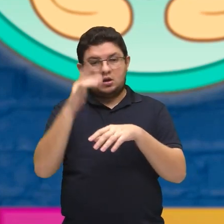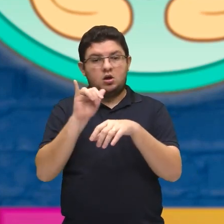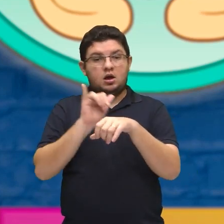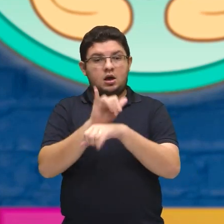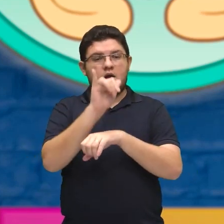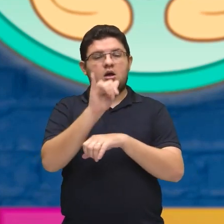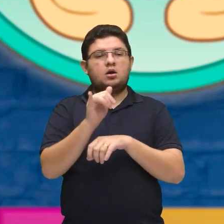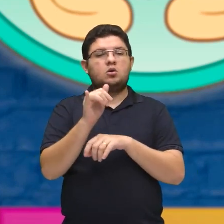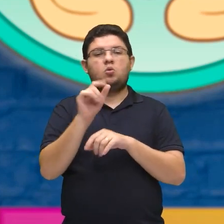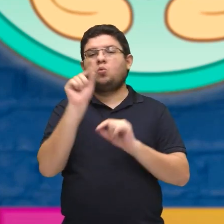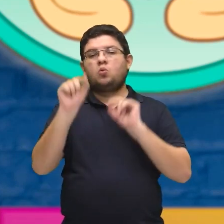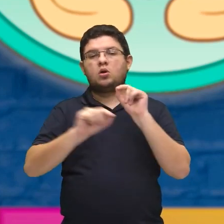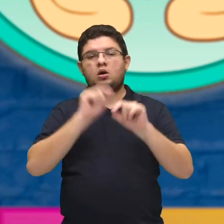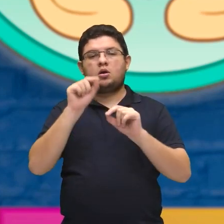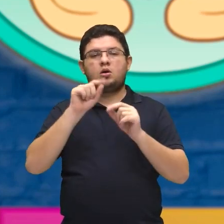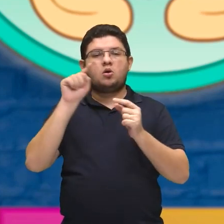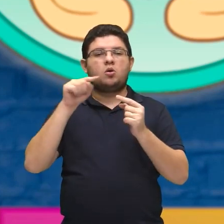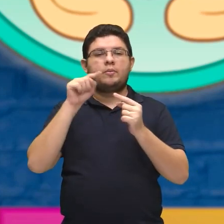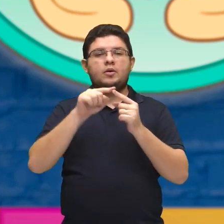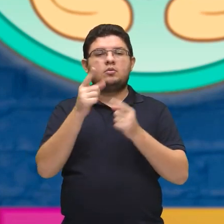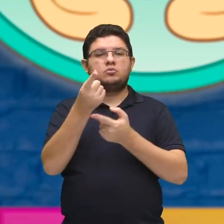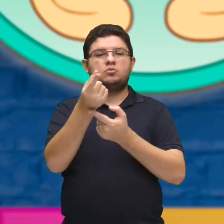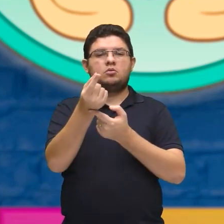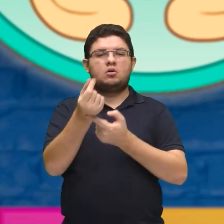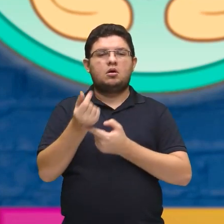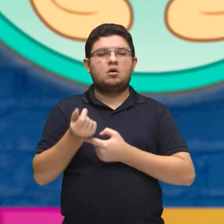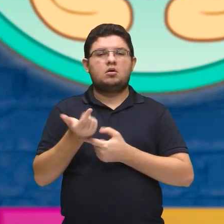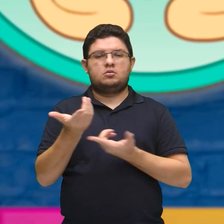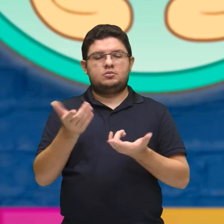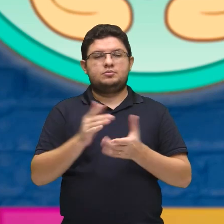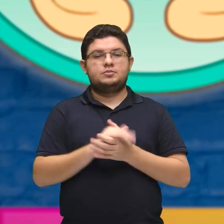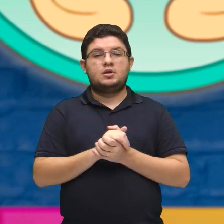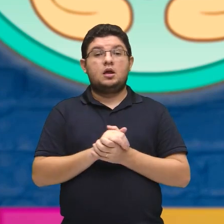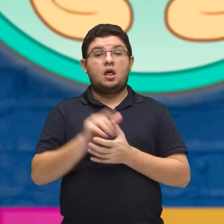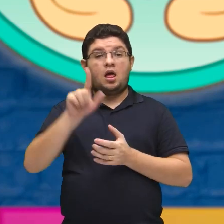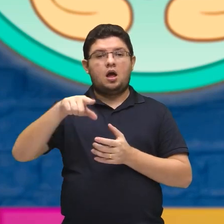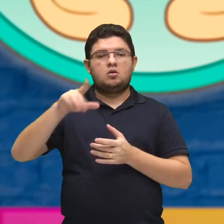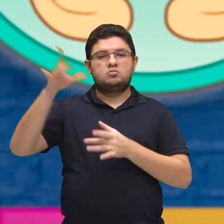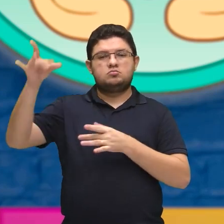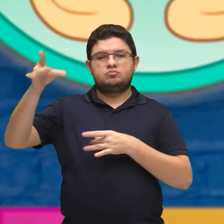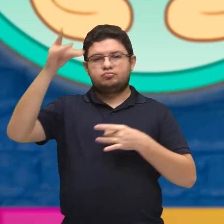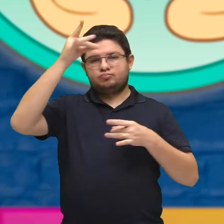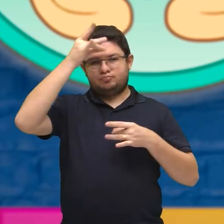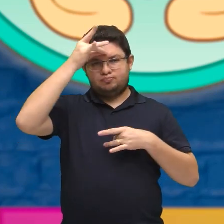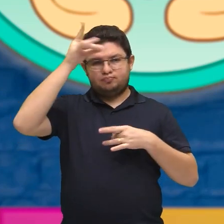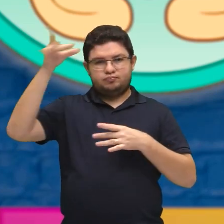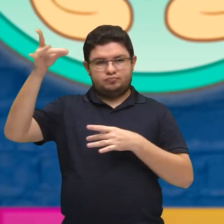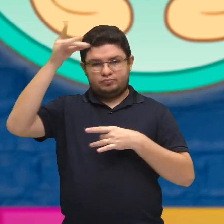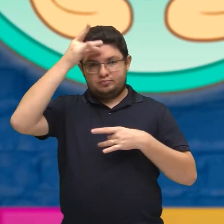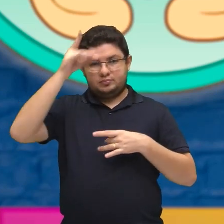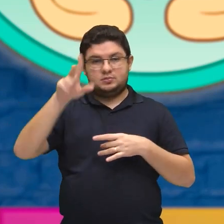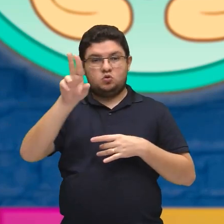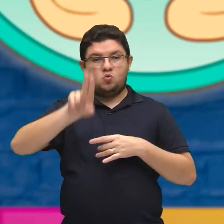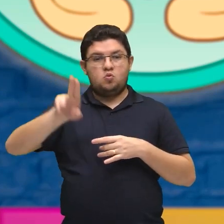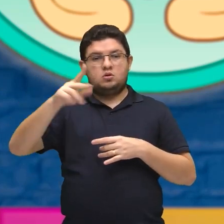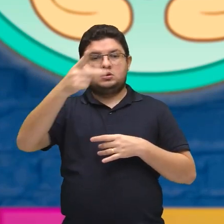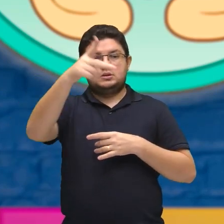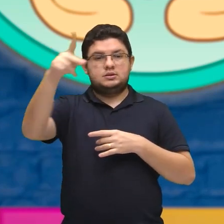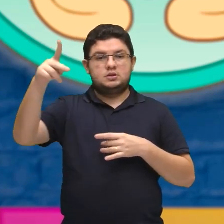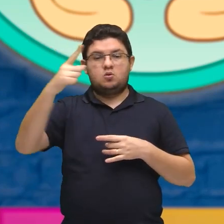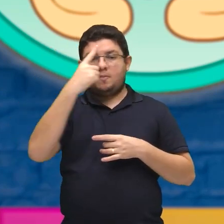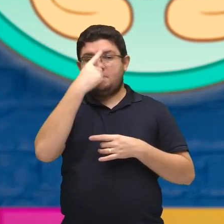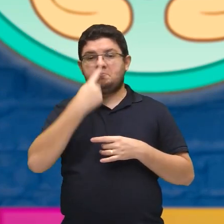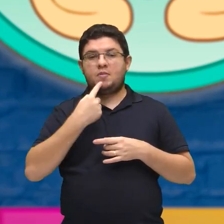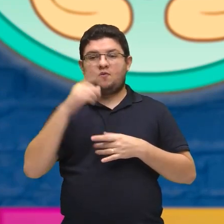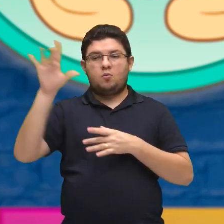é impersonalização. Impersonalização é usar o seu perfil para fazer coisa errada.